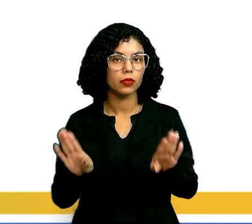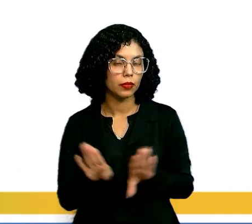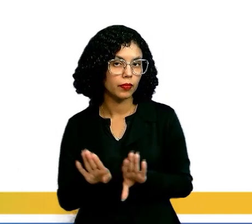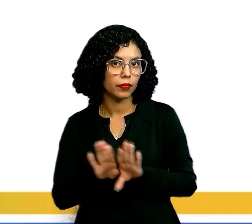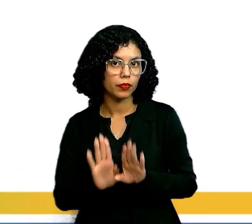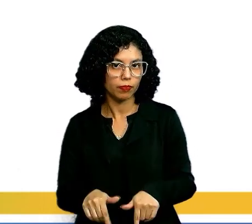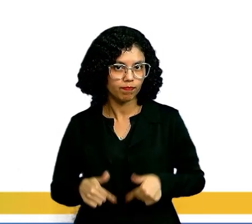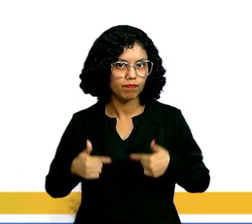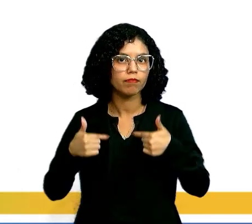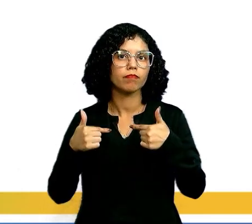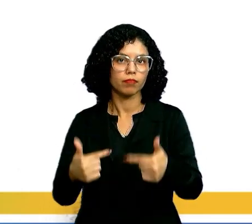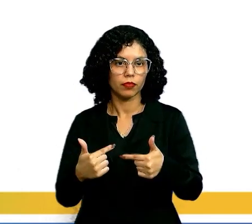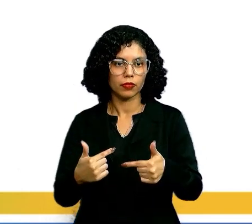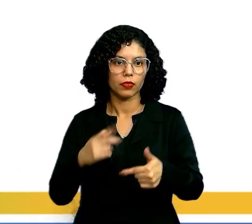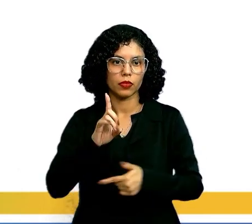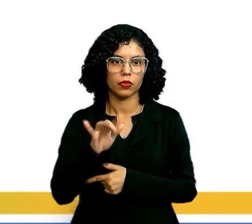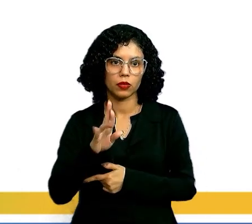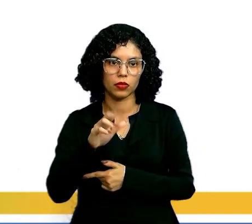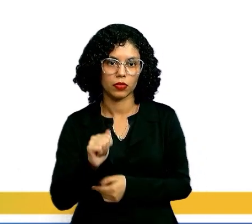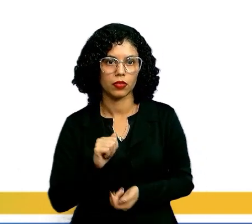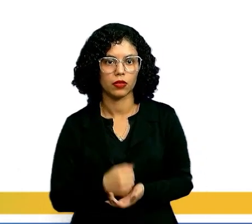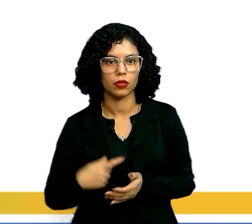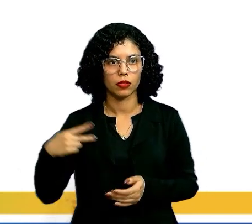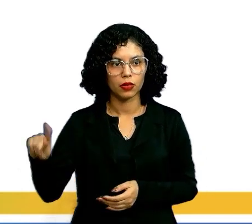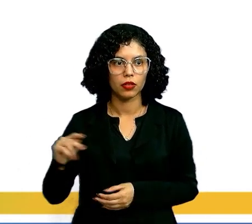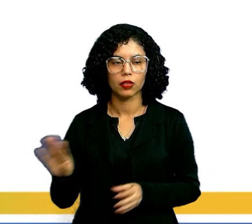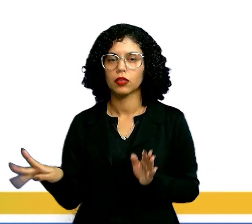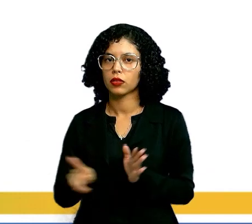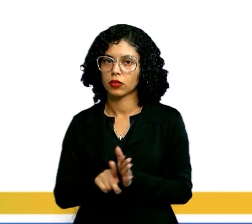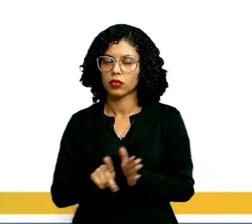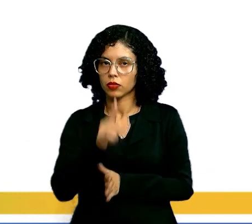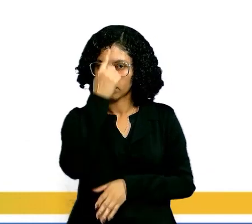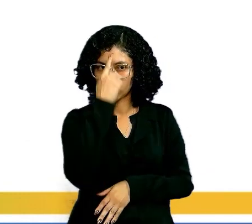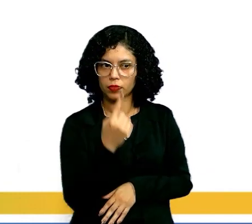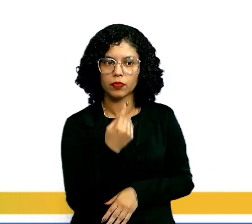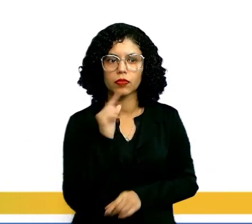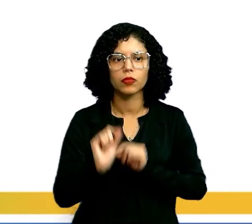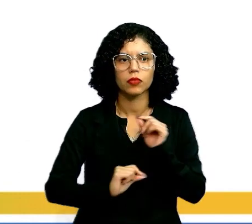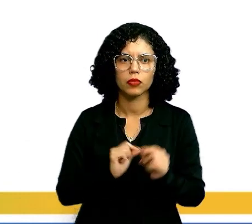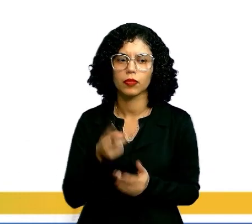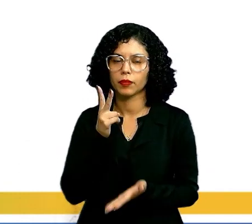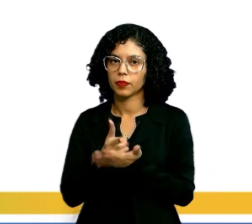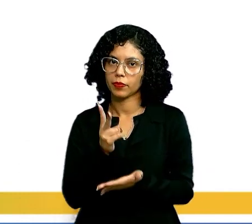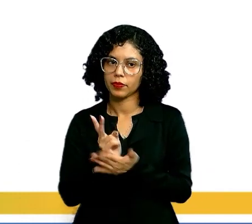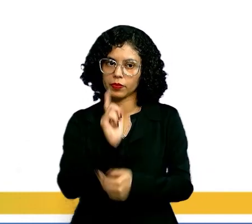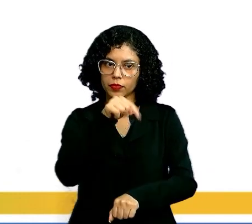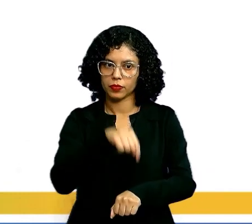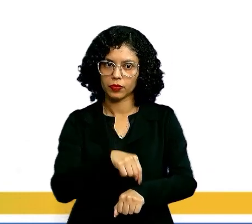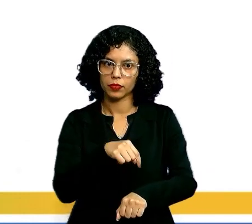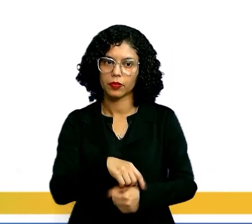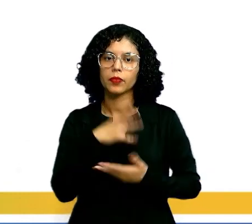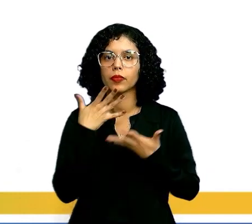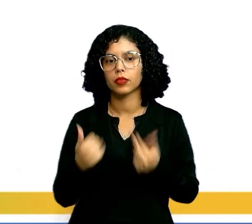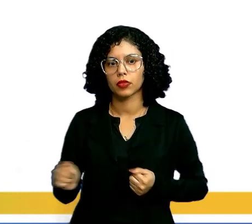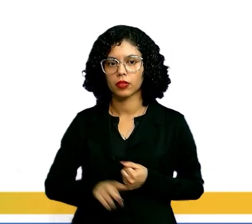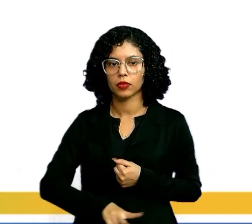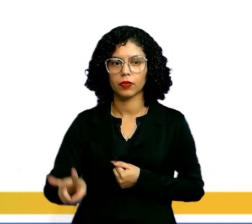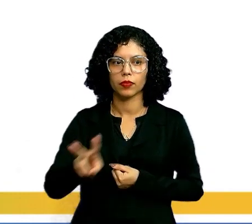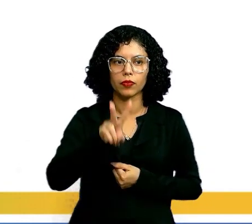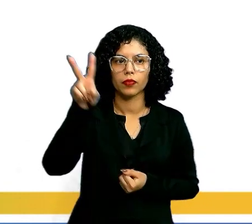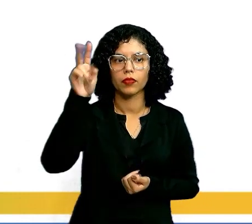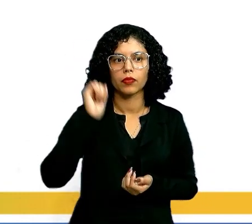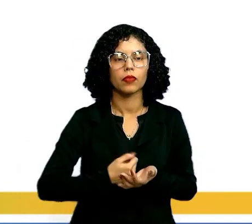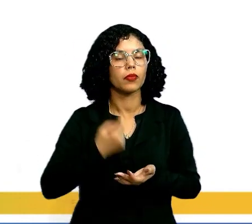trata--se de enfrentar a cólera delas dando a imagem do quê ao mesmo tempo